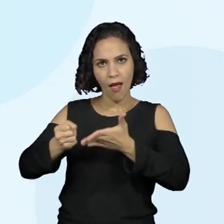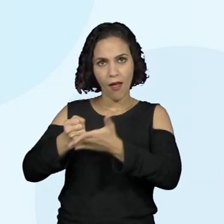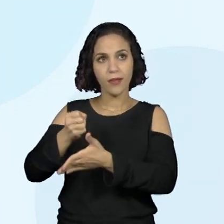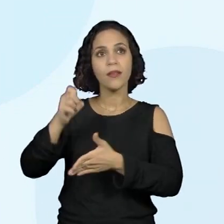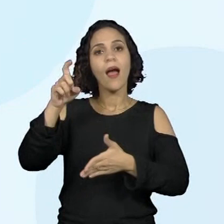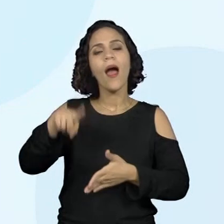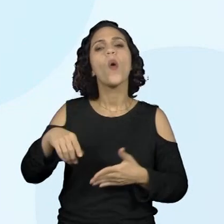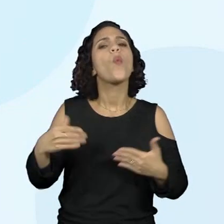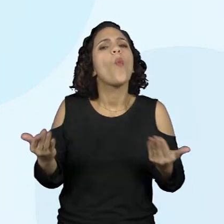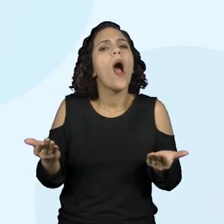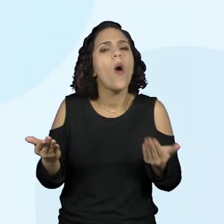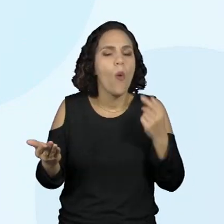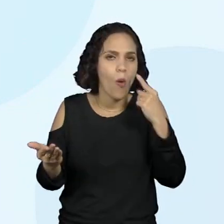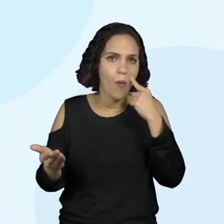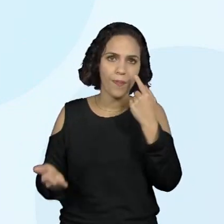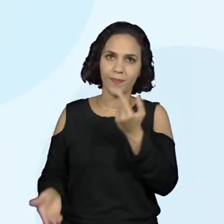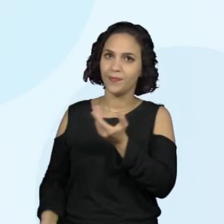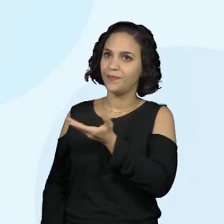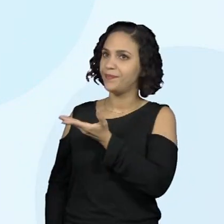aqui.